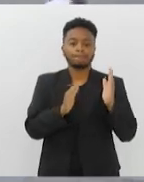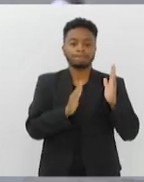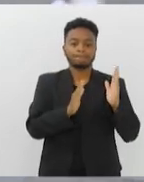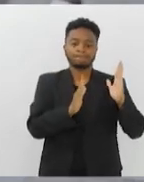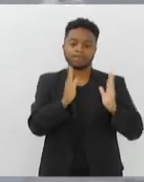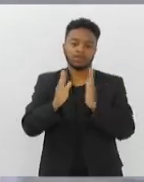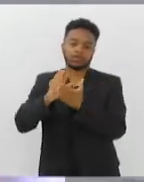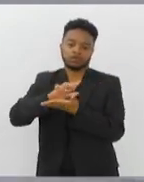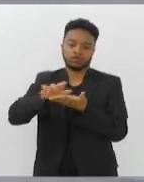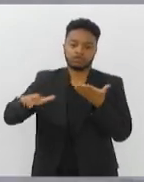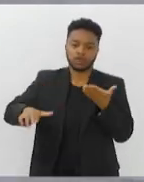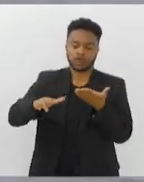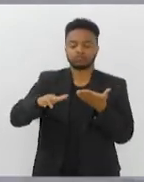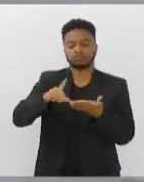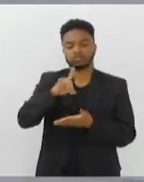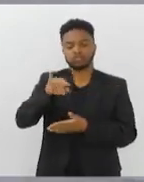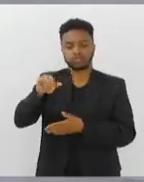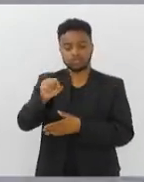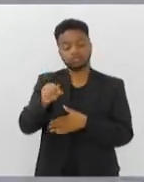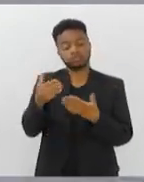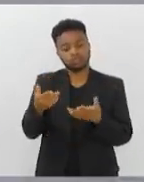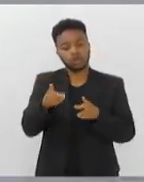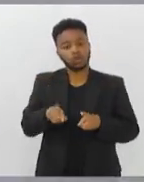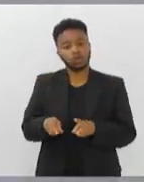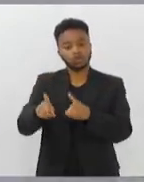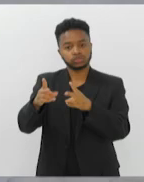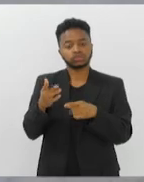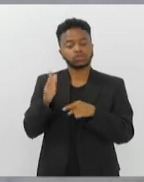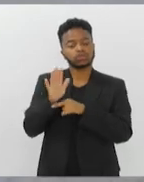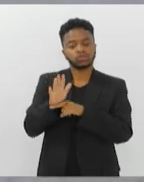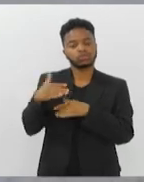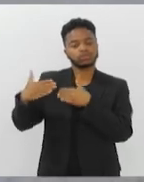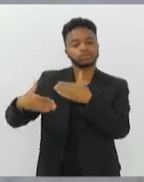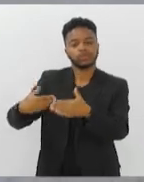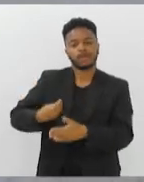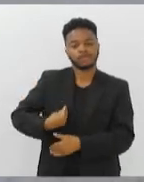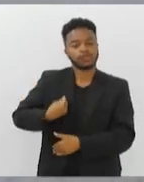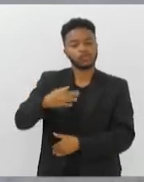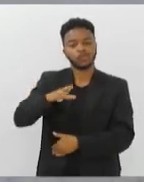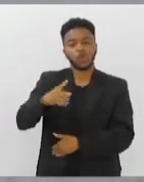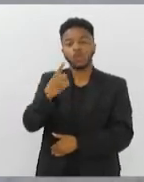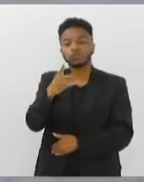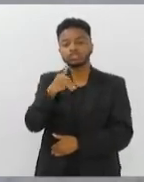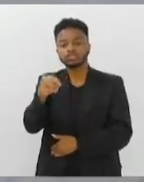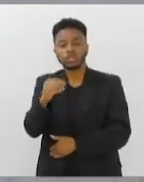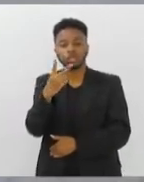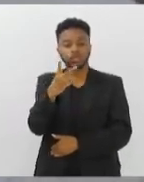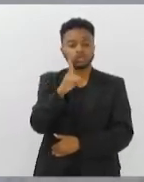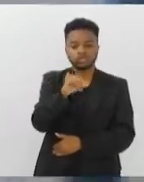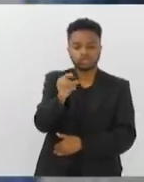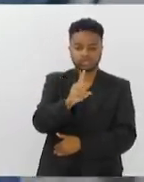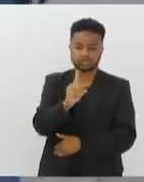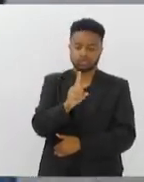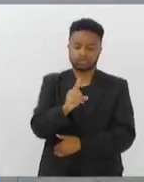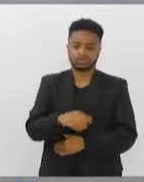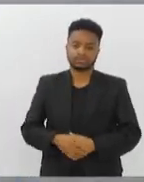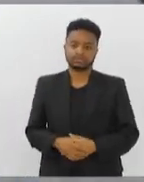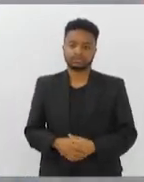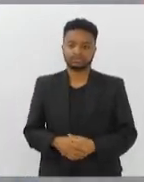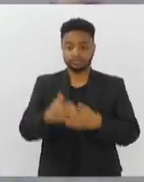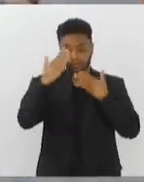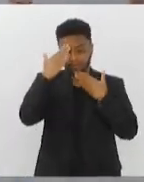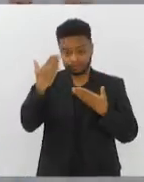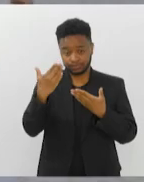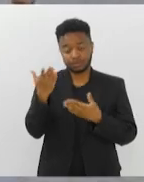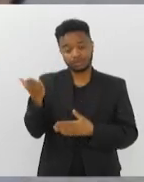esse benefício contínuo, né, ao longo da vida, não só concentrar 1, 2 dias, né, em grande intensidade. Obrigado, doutora